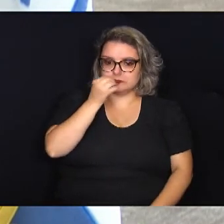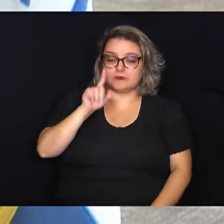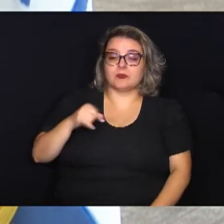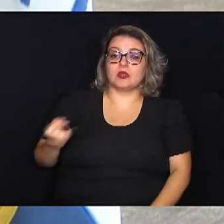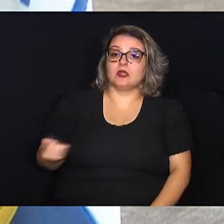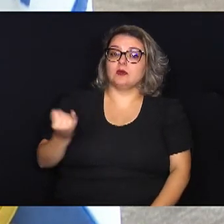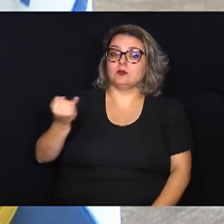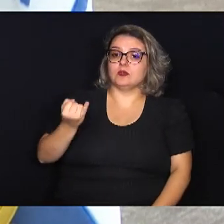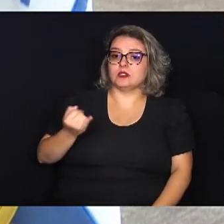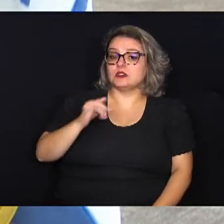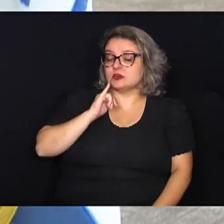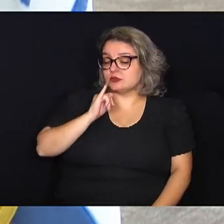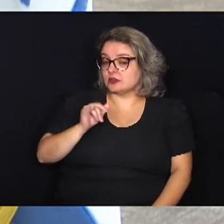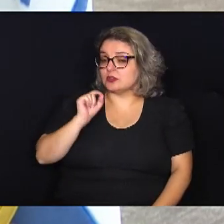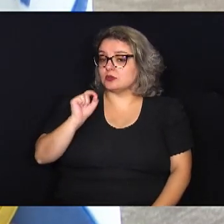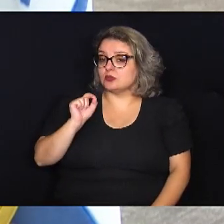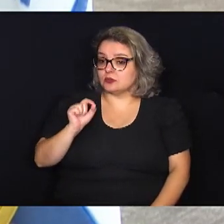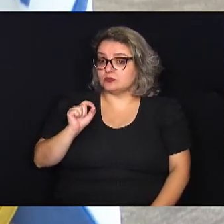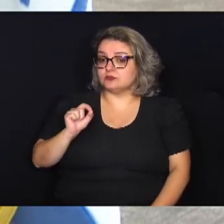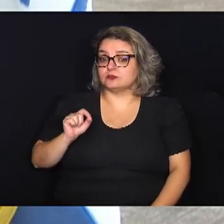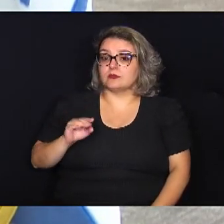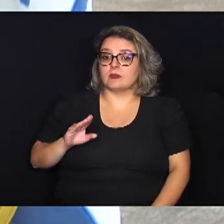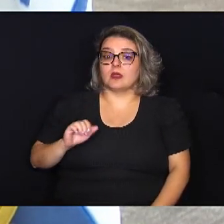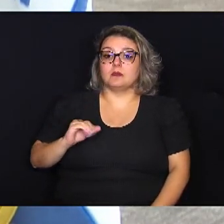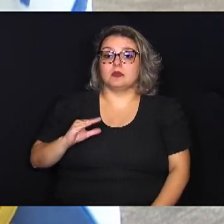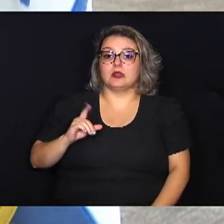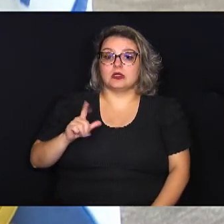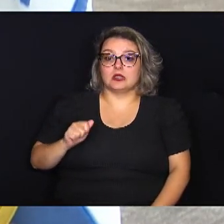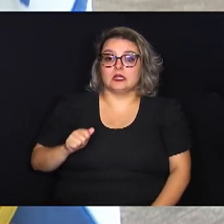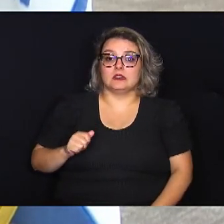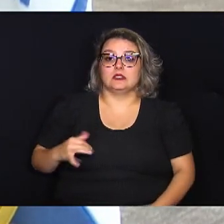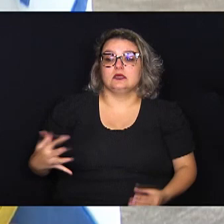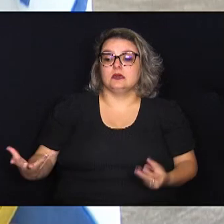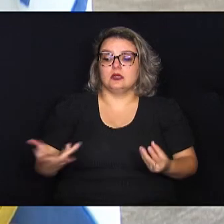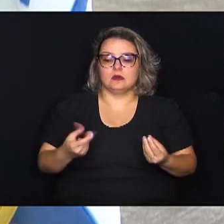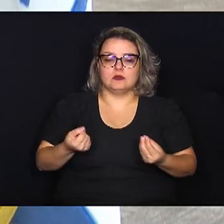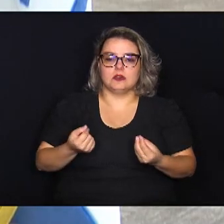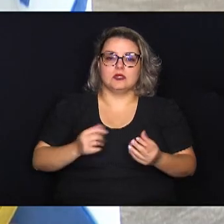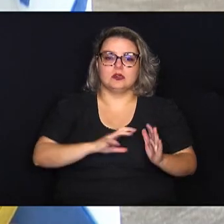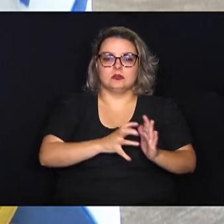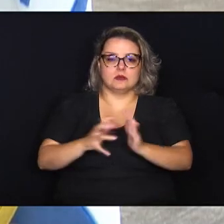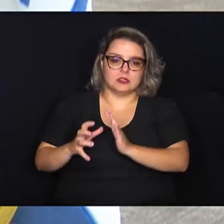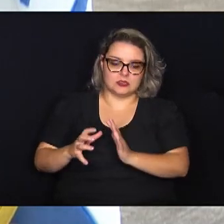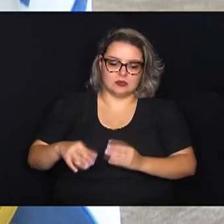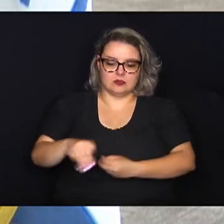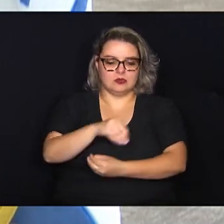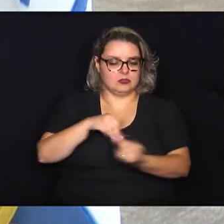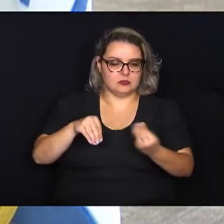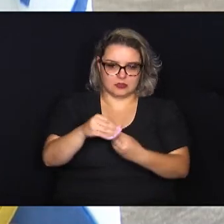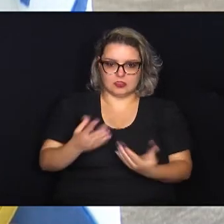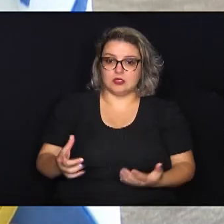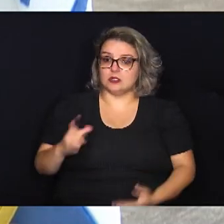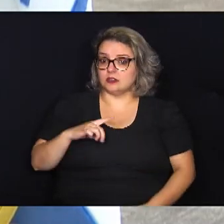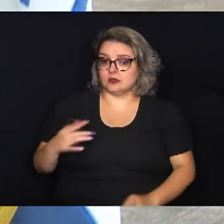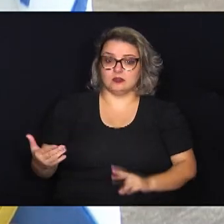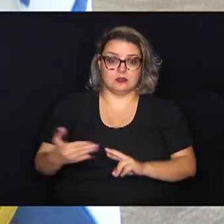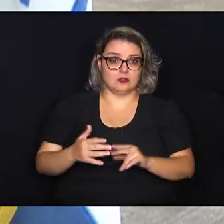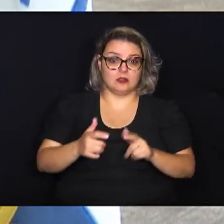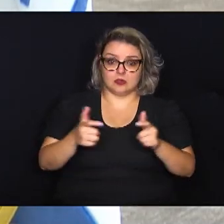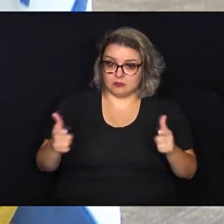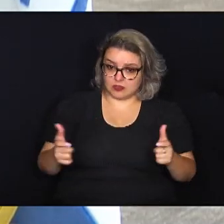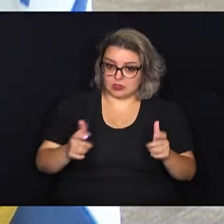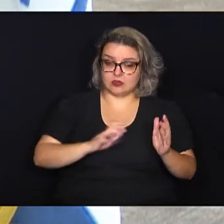ressaltar que a bancada ela é pluripartidária, então a gente tem representantes da maioria dos